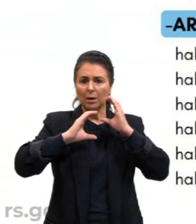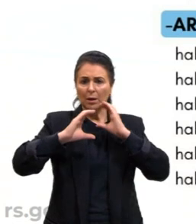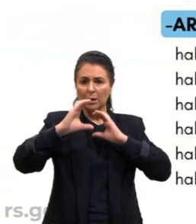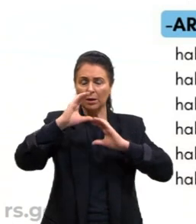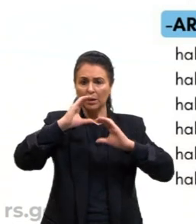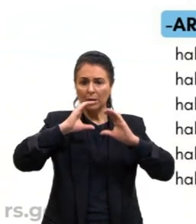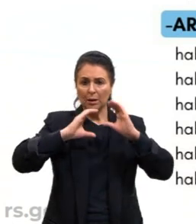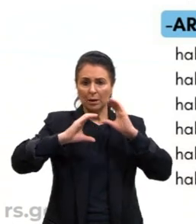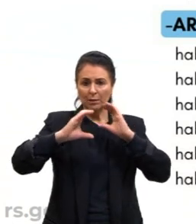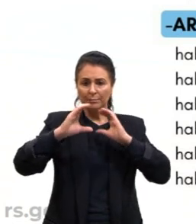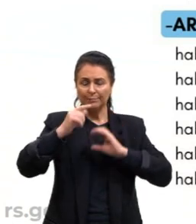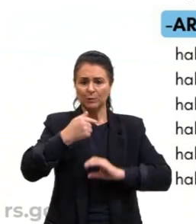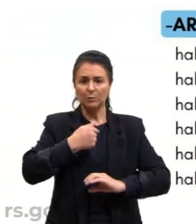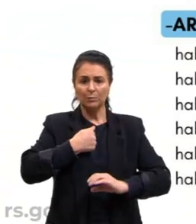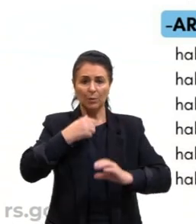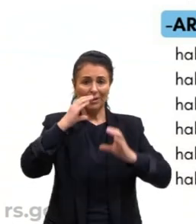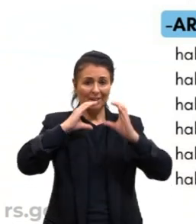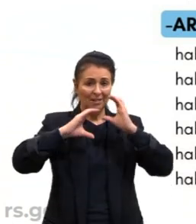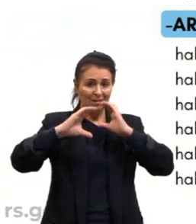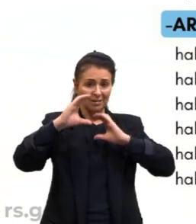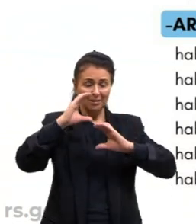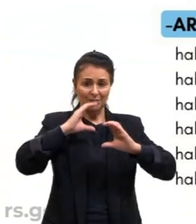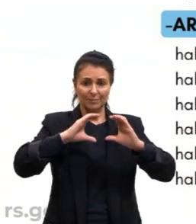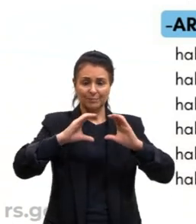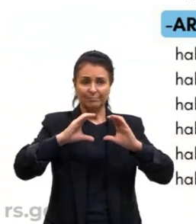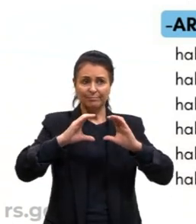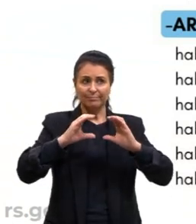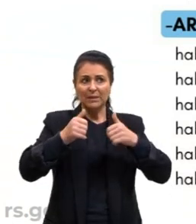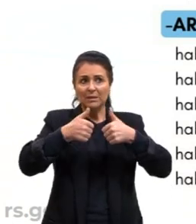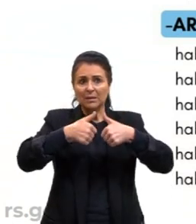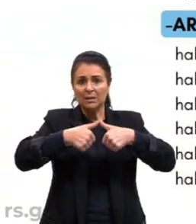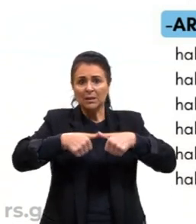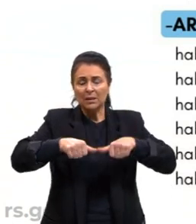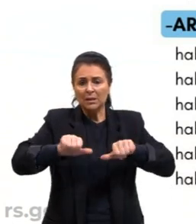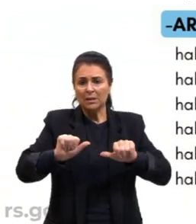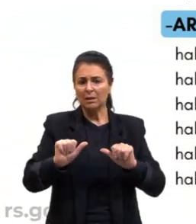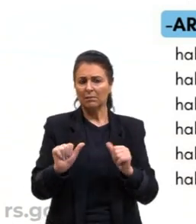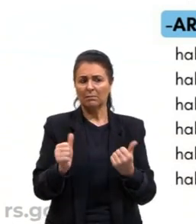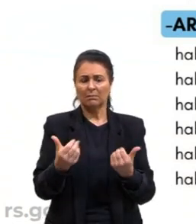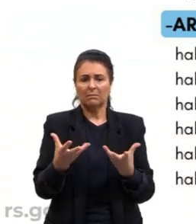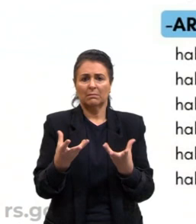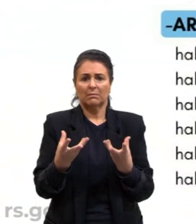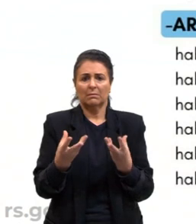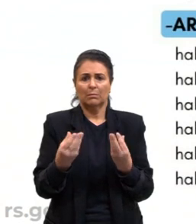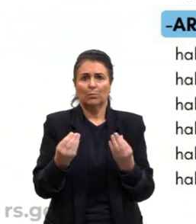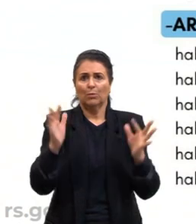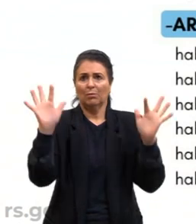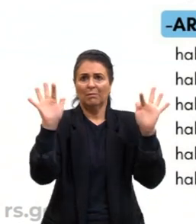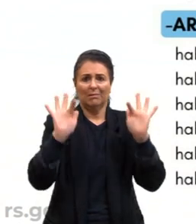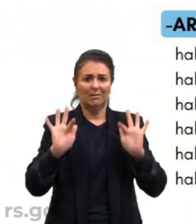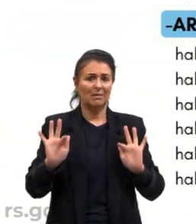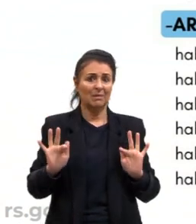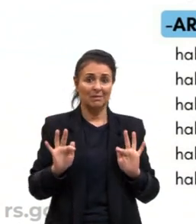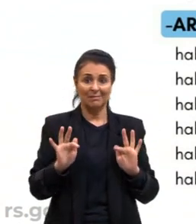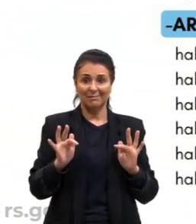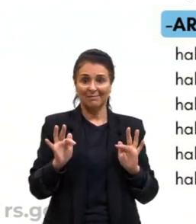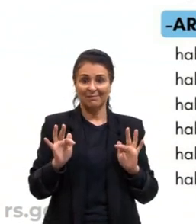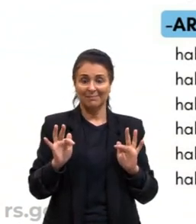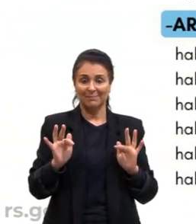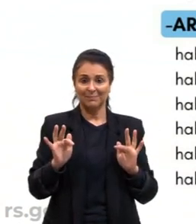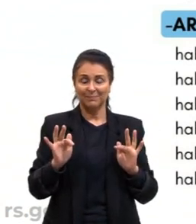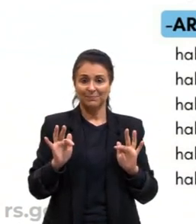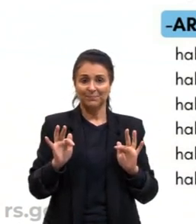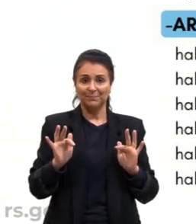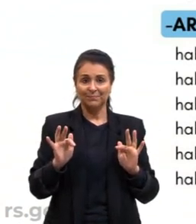cantaram quando de Alcântara estarias muito feliz né